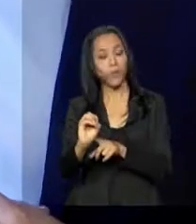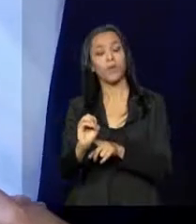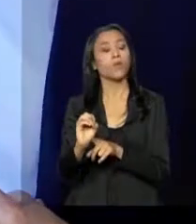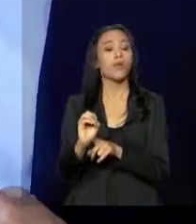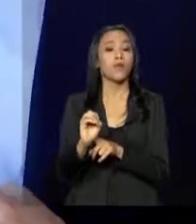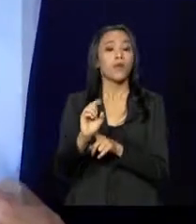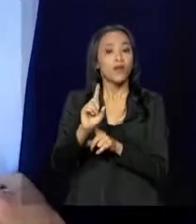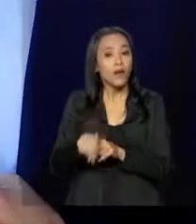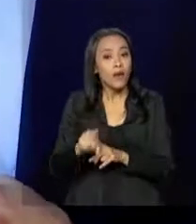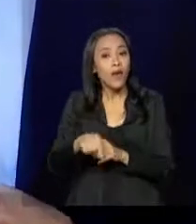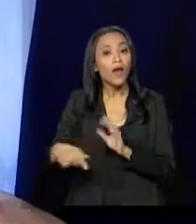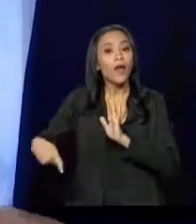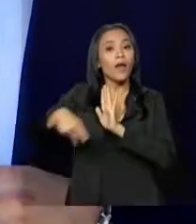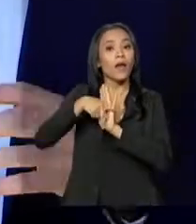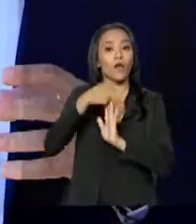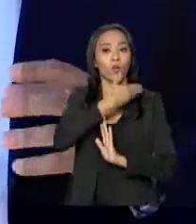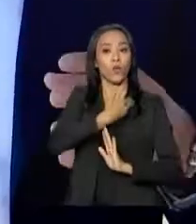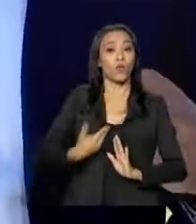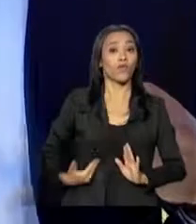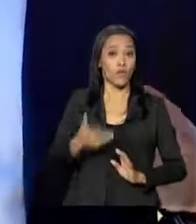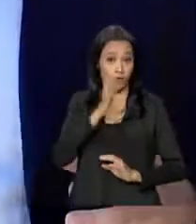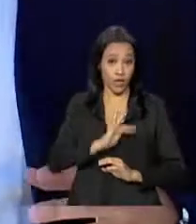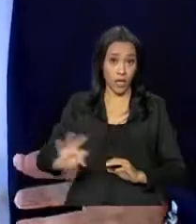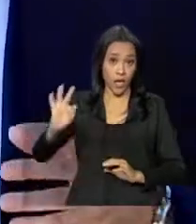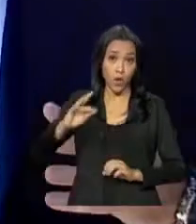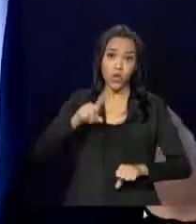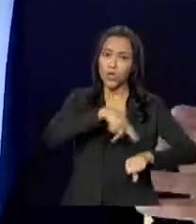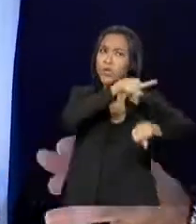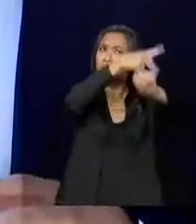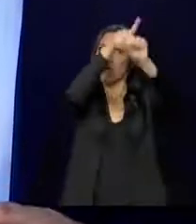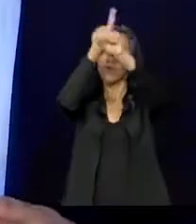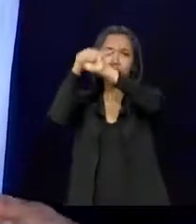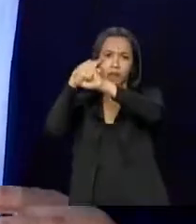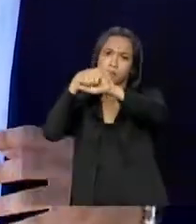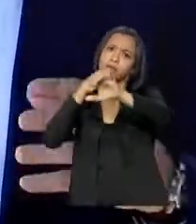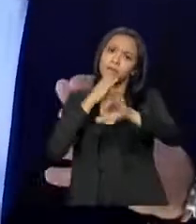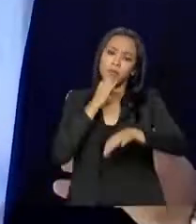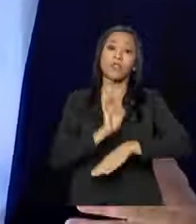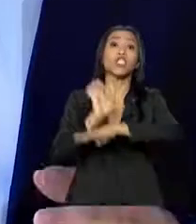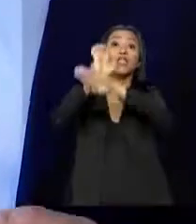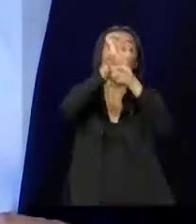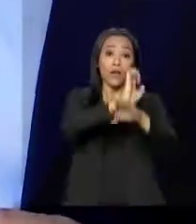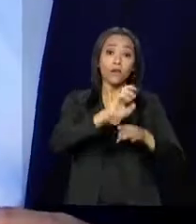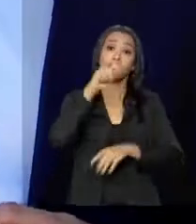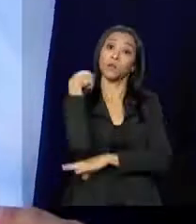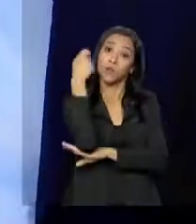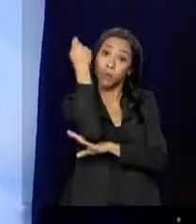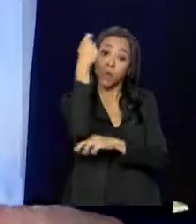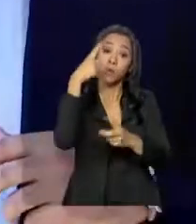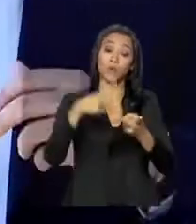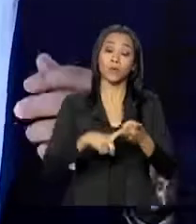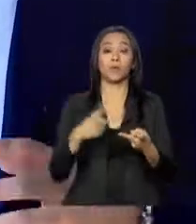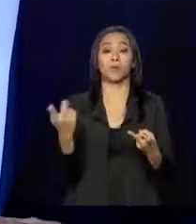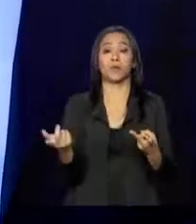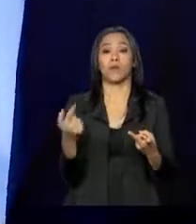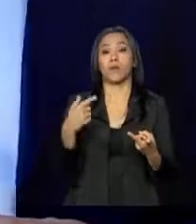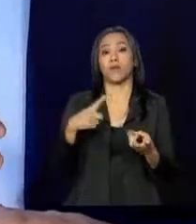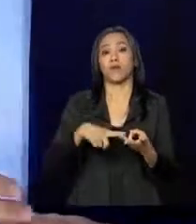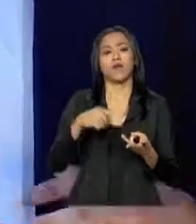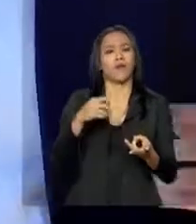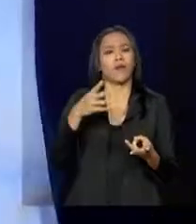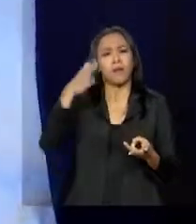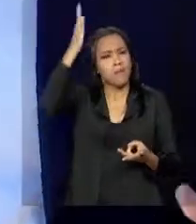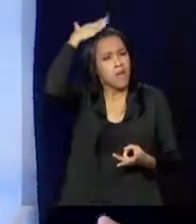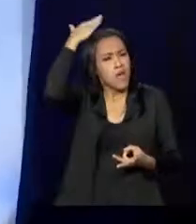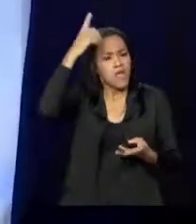do governo federal. E os países, como os estados, como Rio Grande do Sul, Santa Catarina, o Paraná,